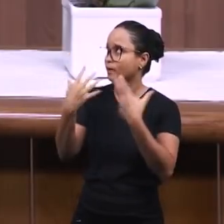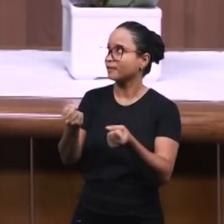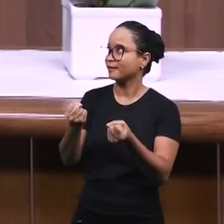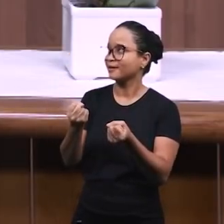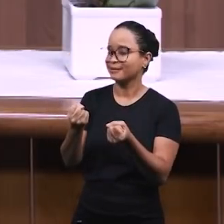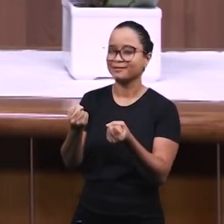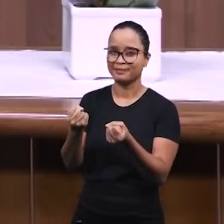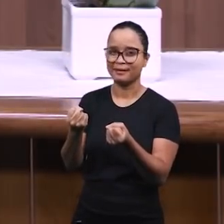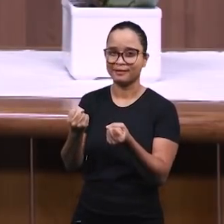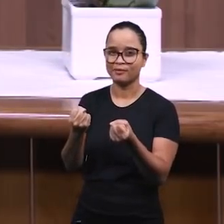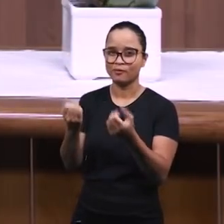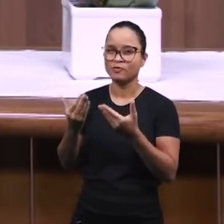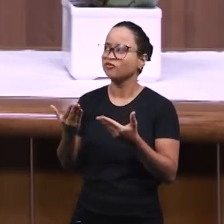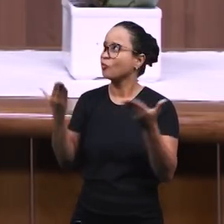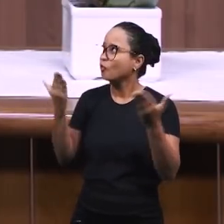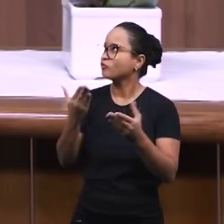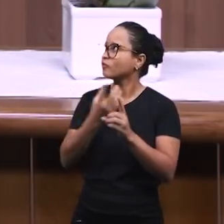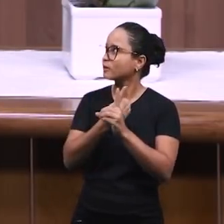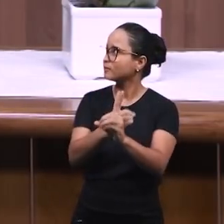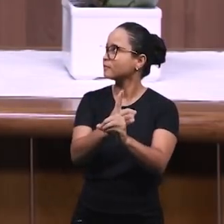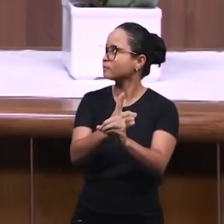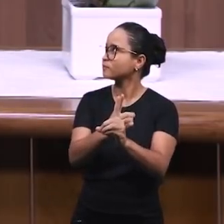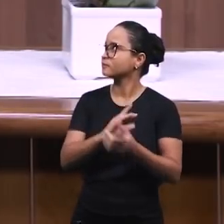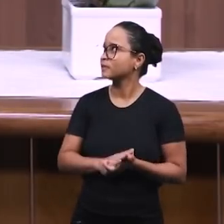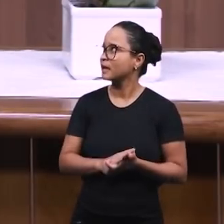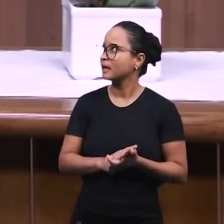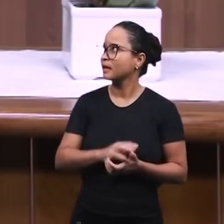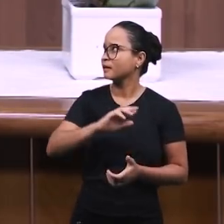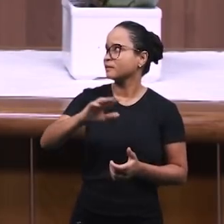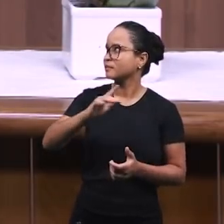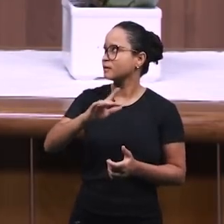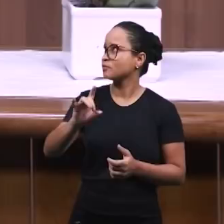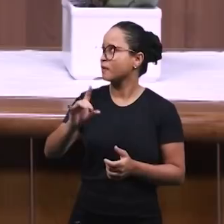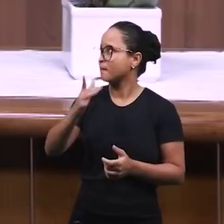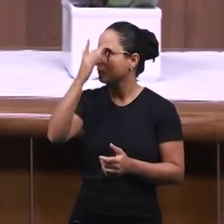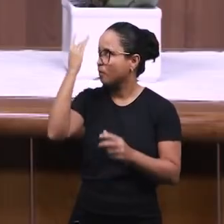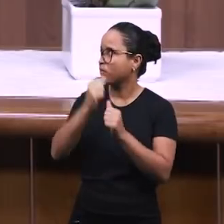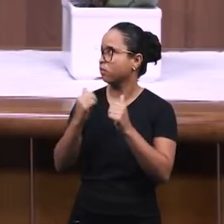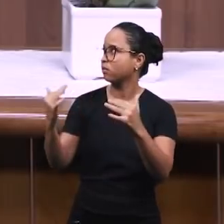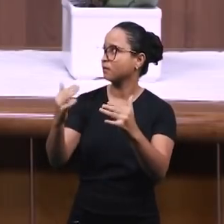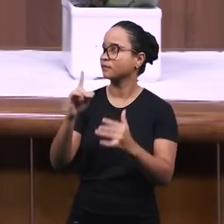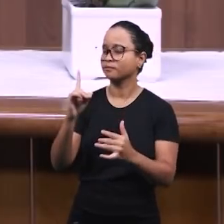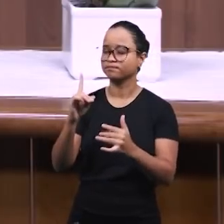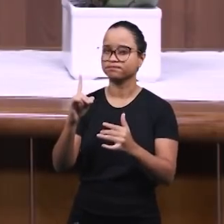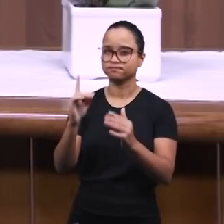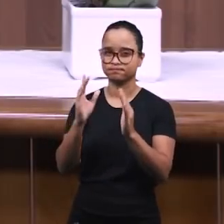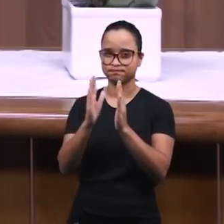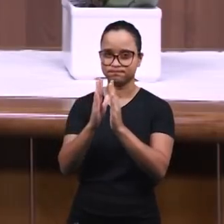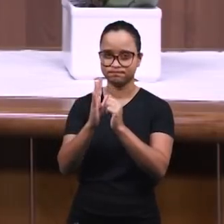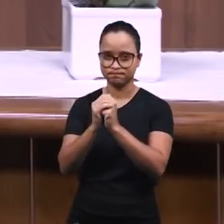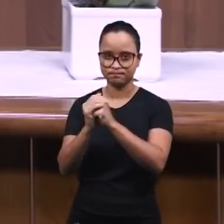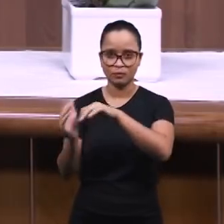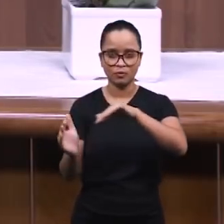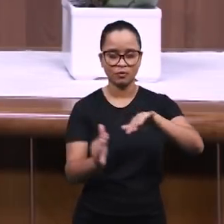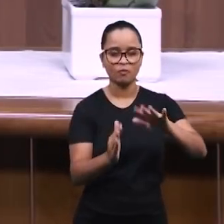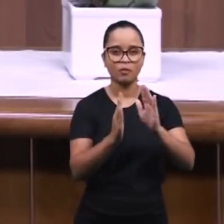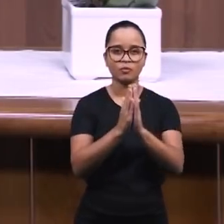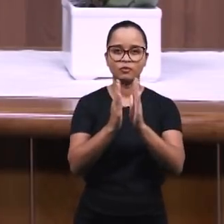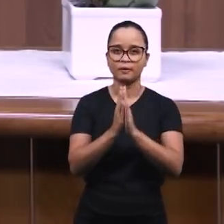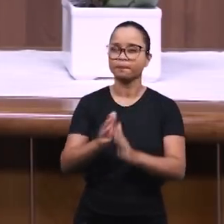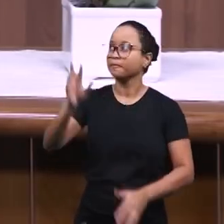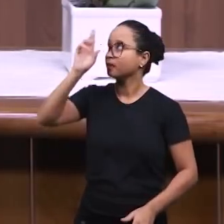convite. A partir de hoje, Senhor, eu quero ser discípulo e não mais multidão. Vamos orar. Senhor, nós te louvamos,